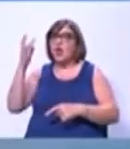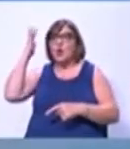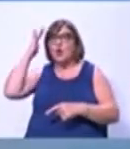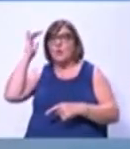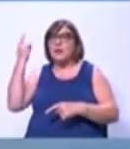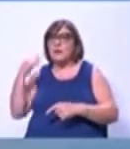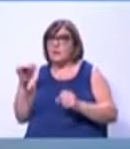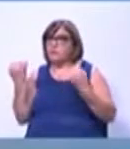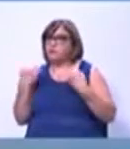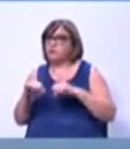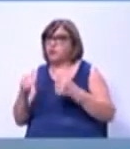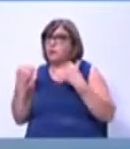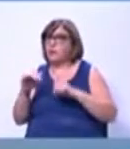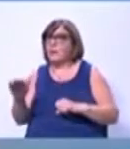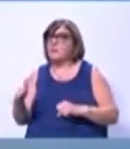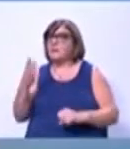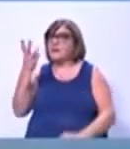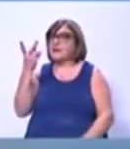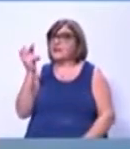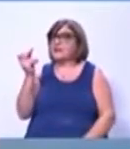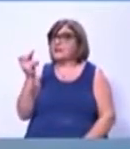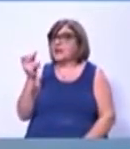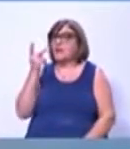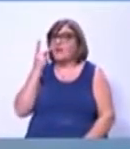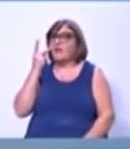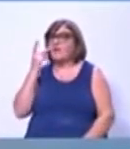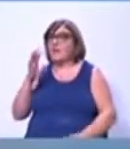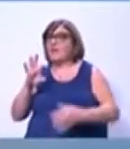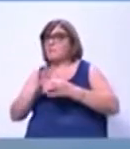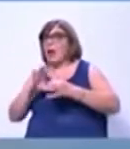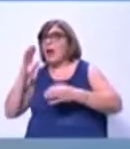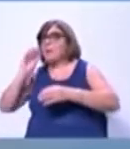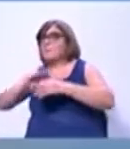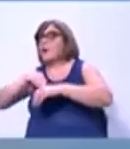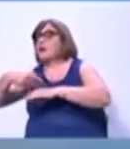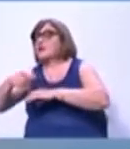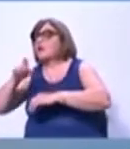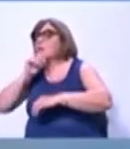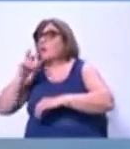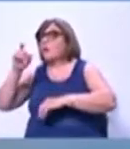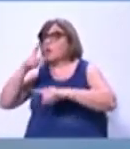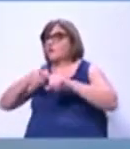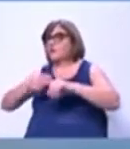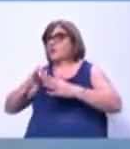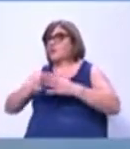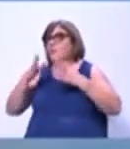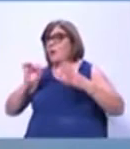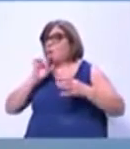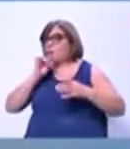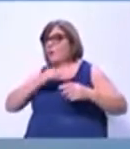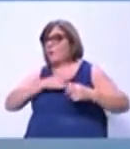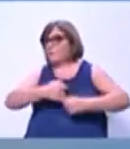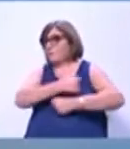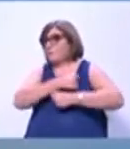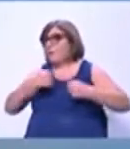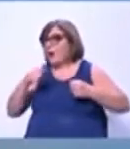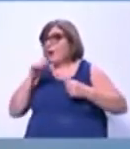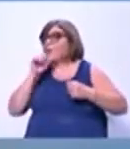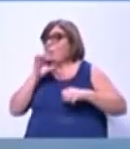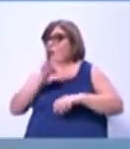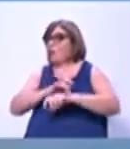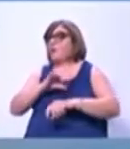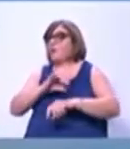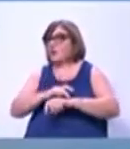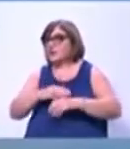eventos estressantes nos primeiros 3 anos de vida. Vão ter, por exemplo, uma probabilidade 8 vezes maior de poder vir a sofrer de algumas destas